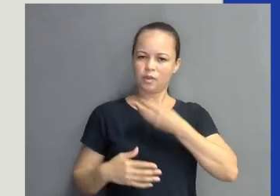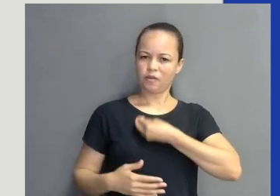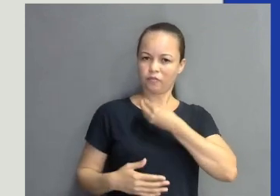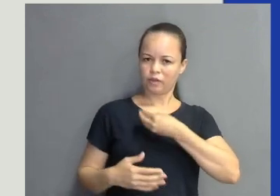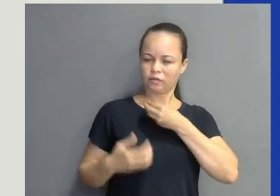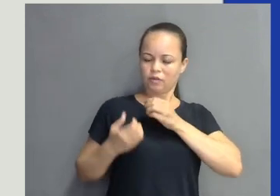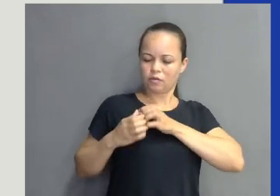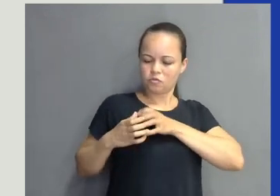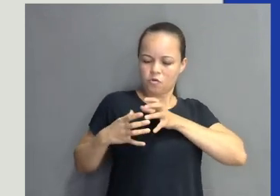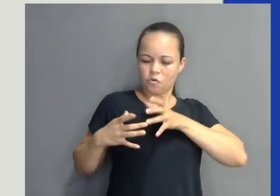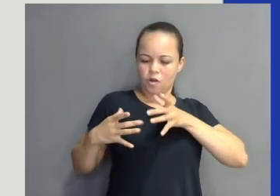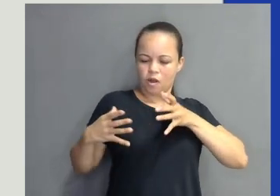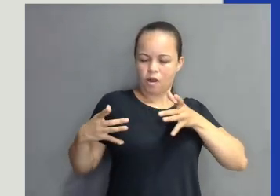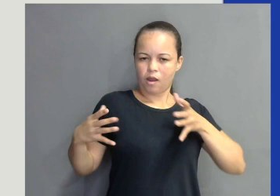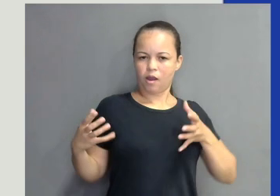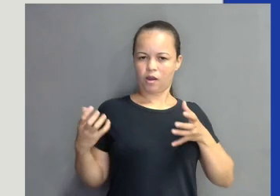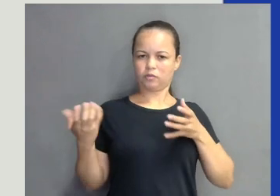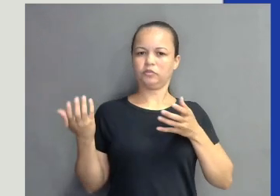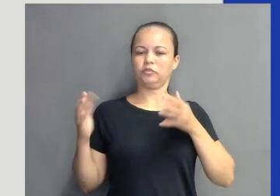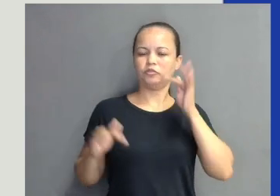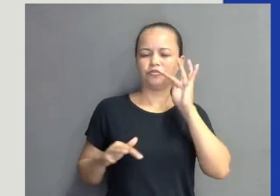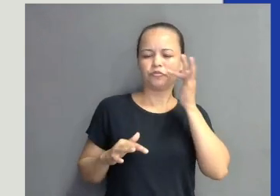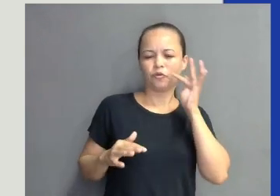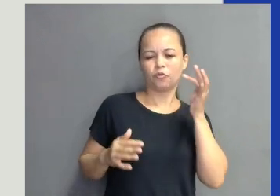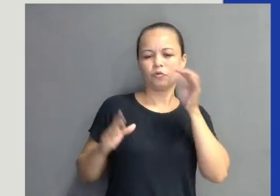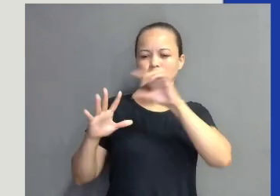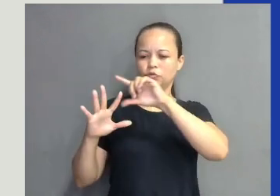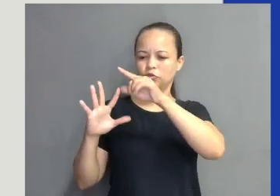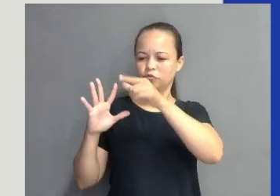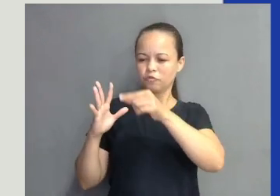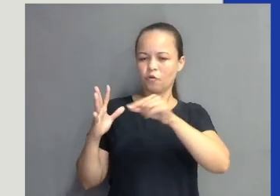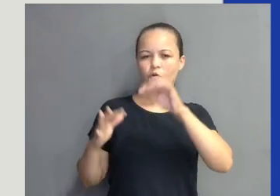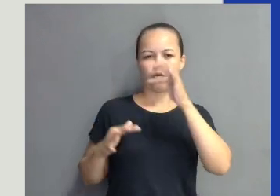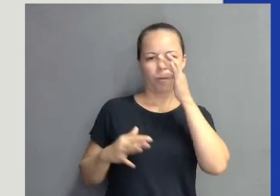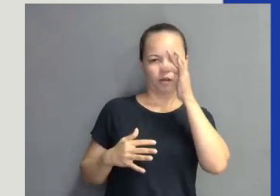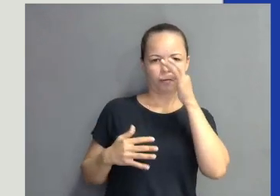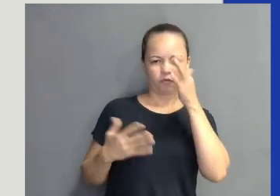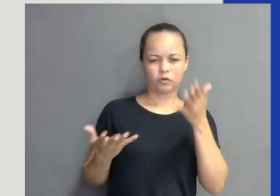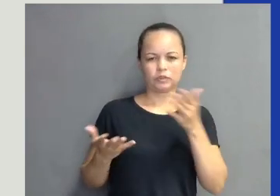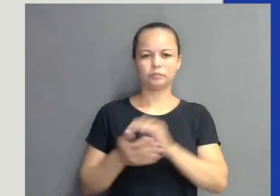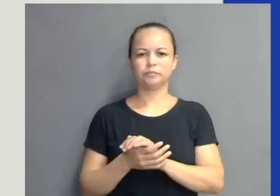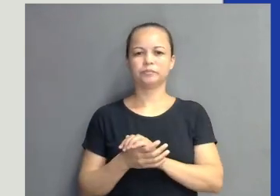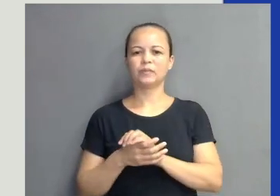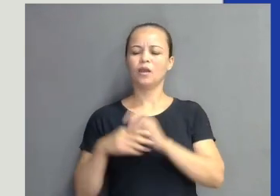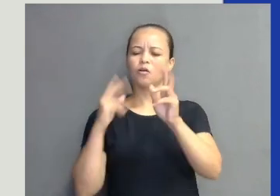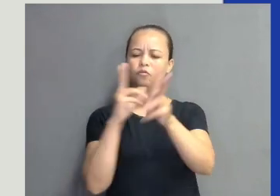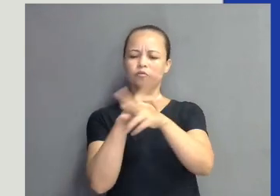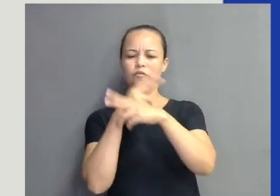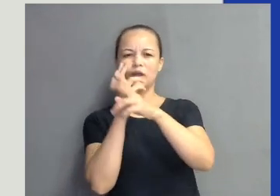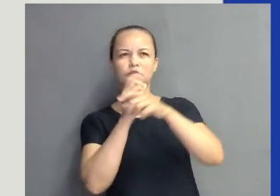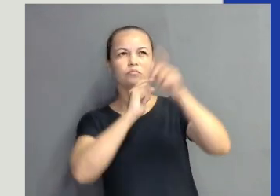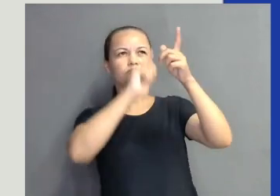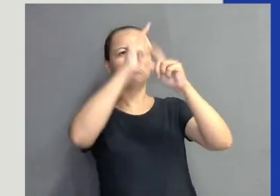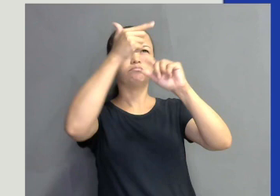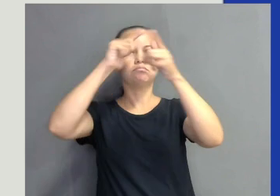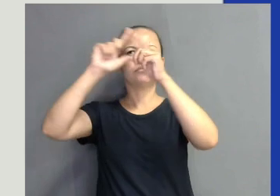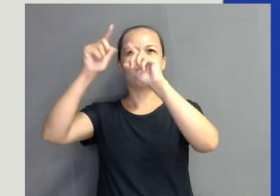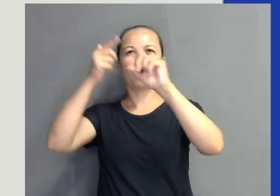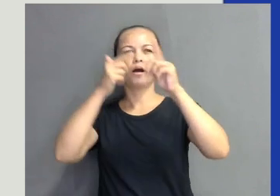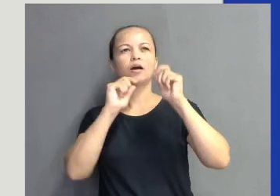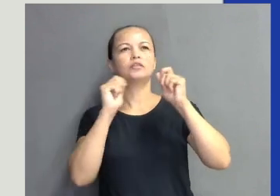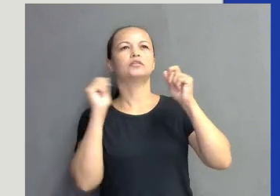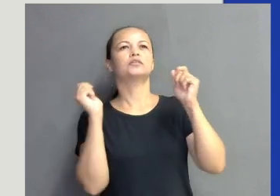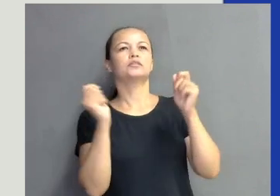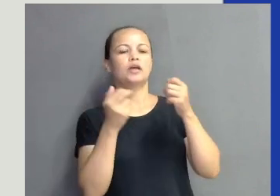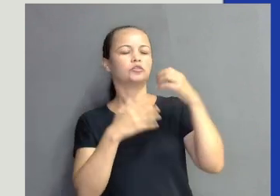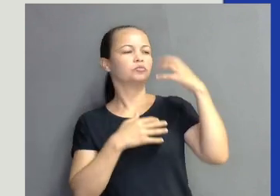aromas, e a minha vida ficava cada vez mais cheia de aromas, de estrelas, de